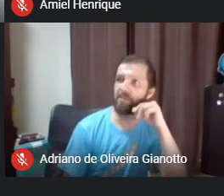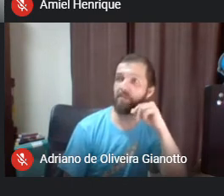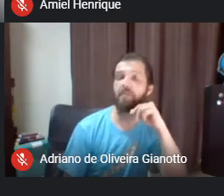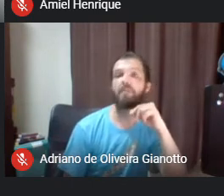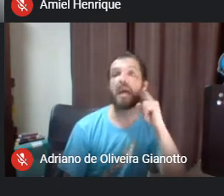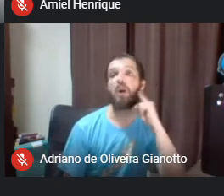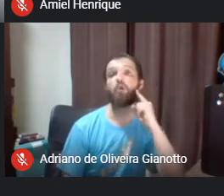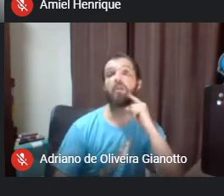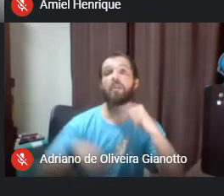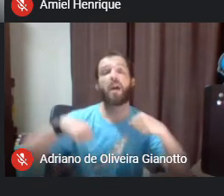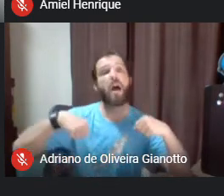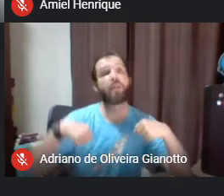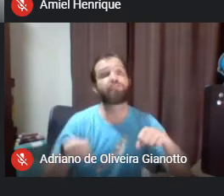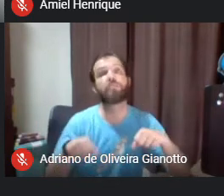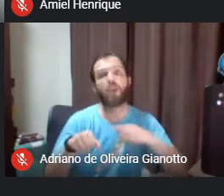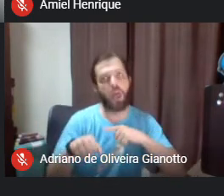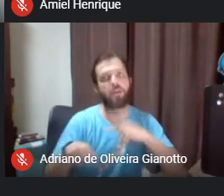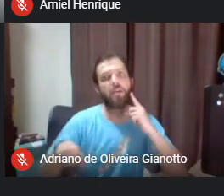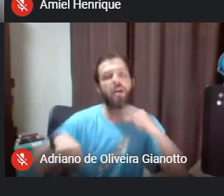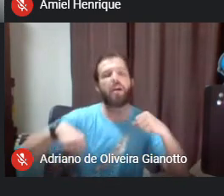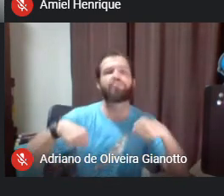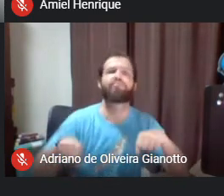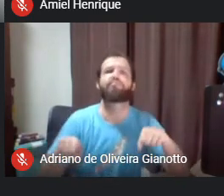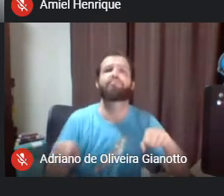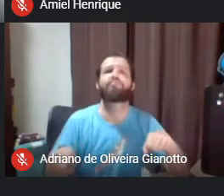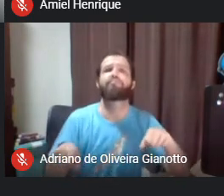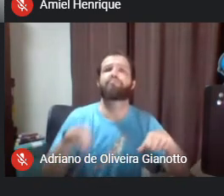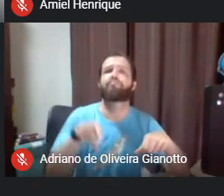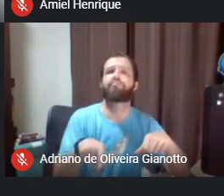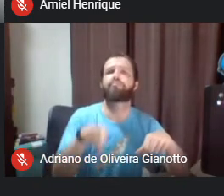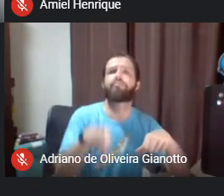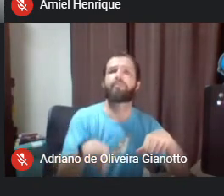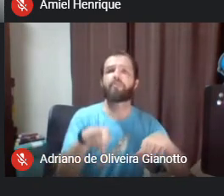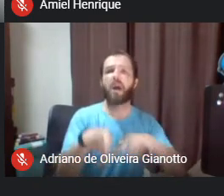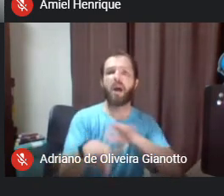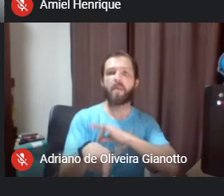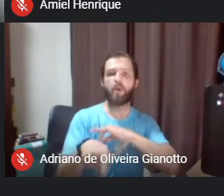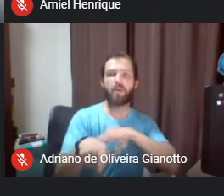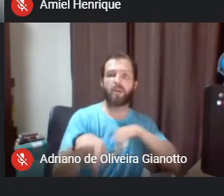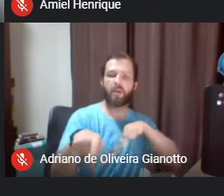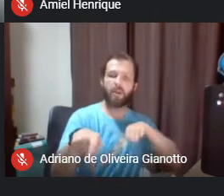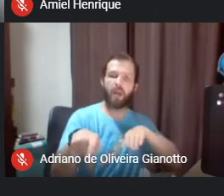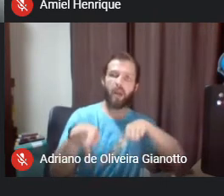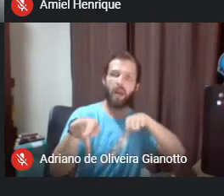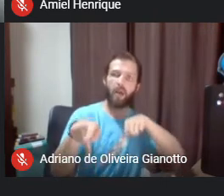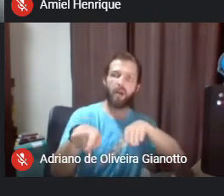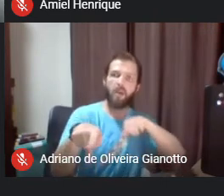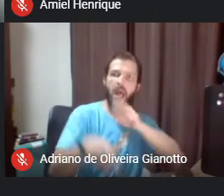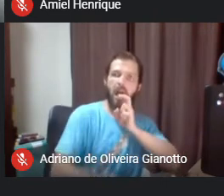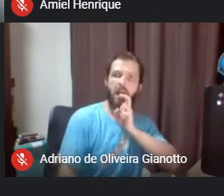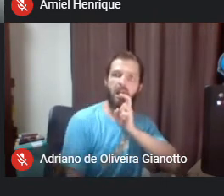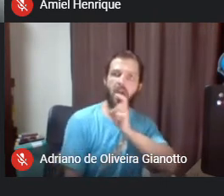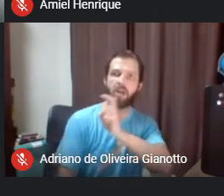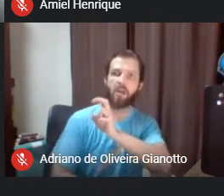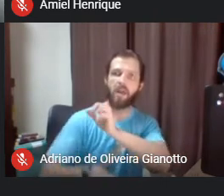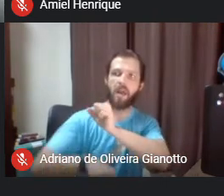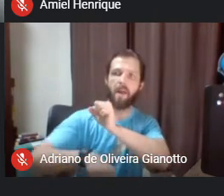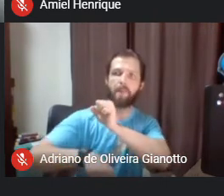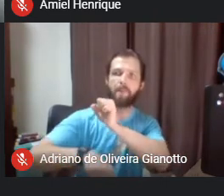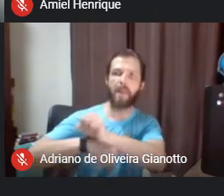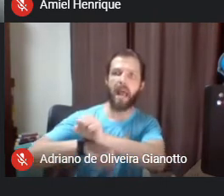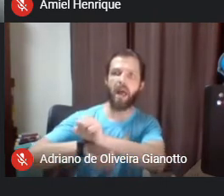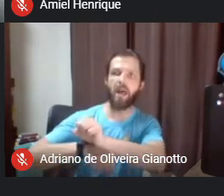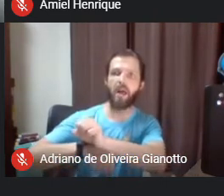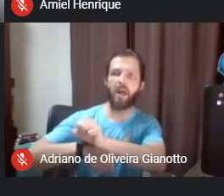Ceará também, se não me engano. Estava andando de moto ali, e de repente a polícia